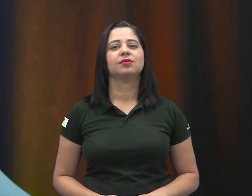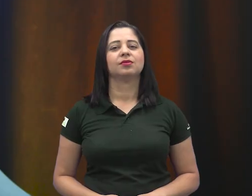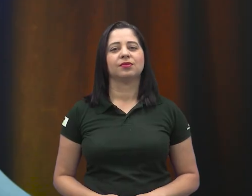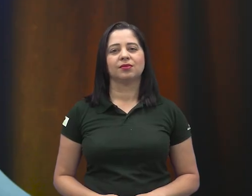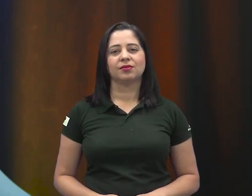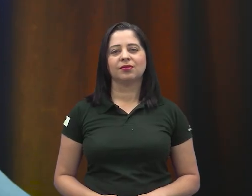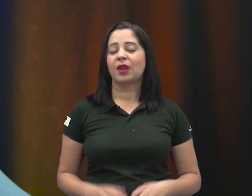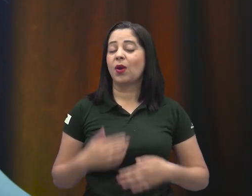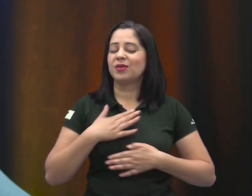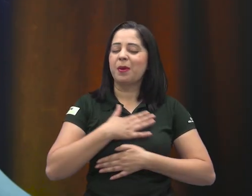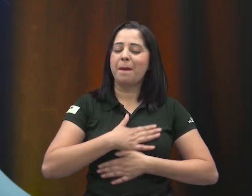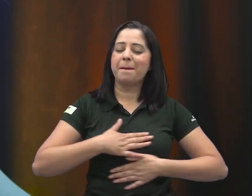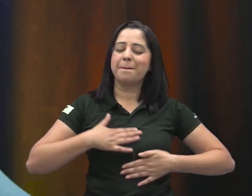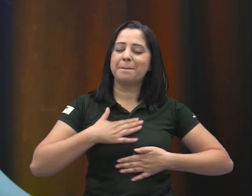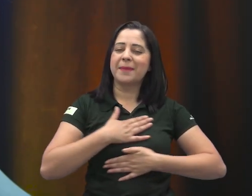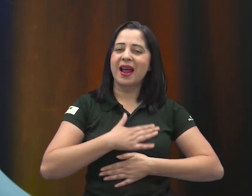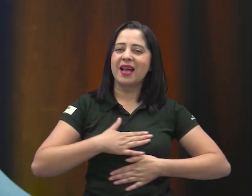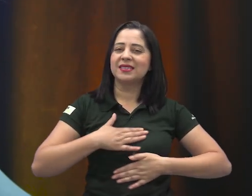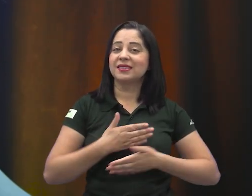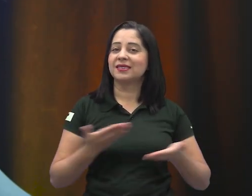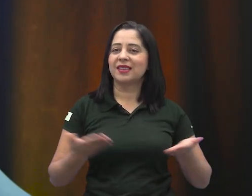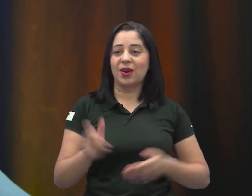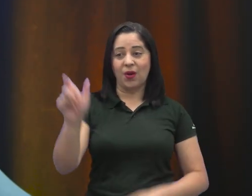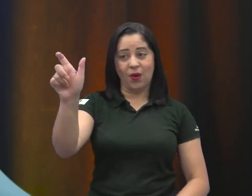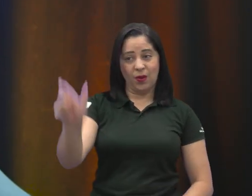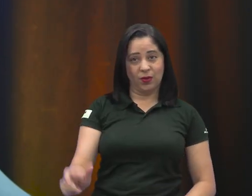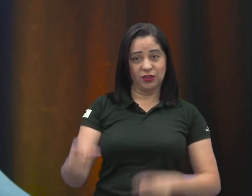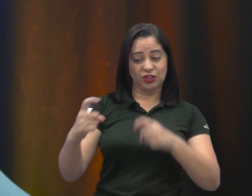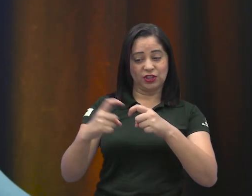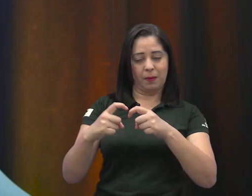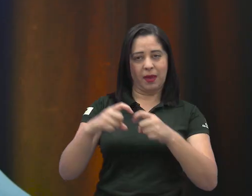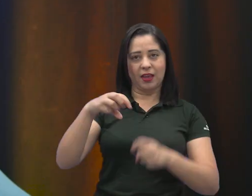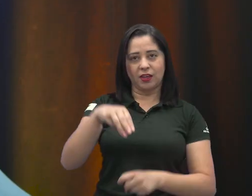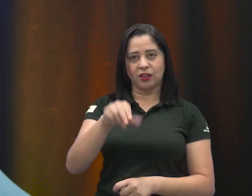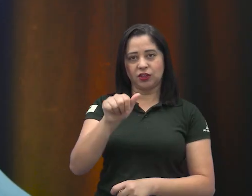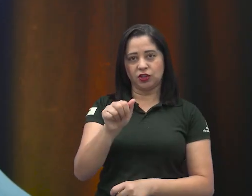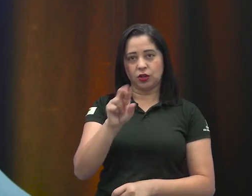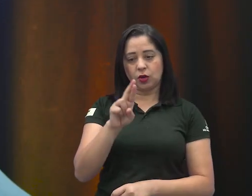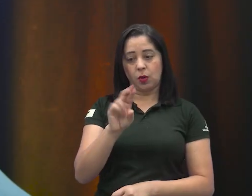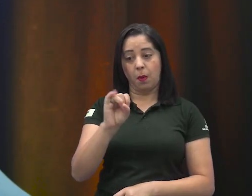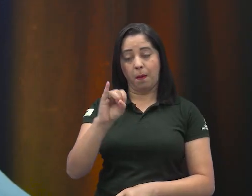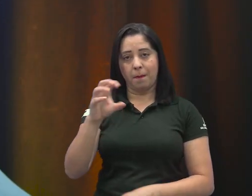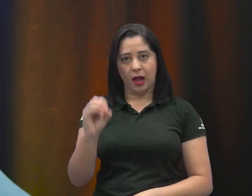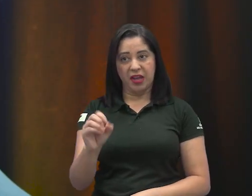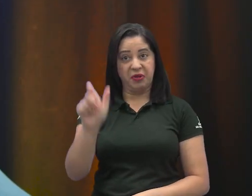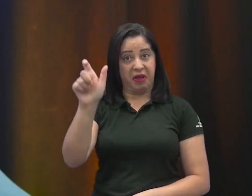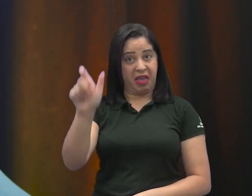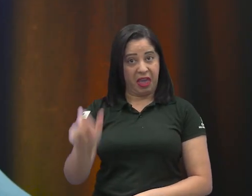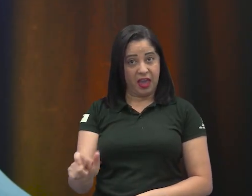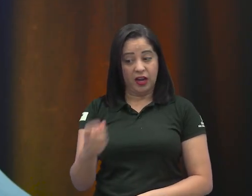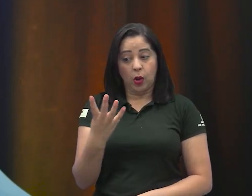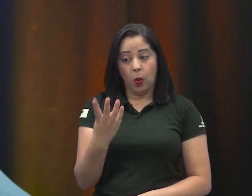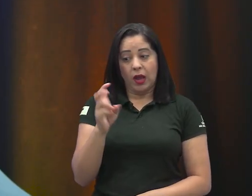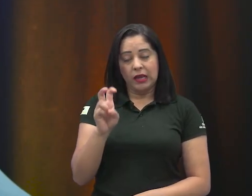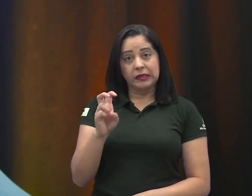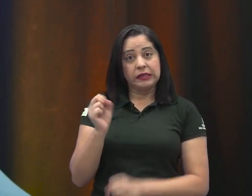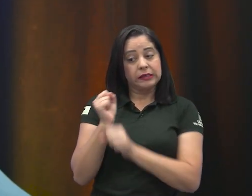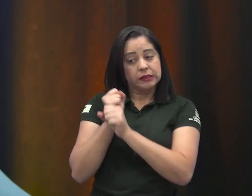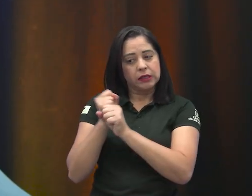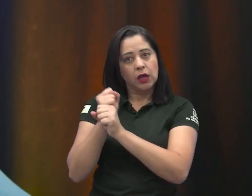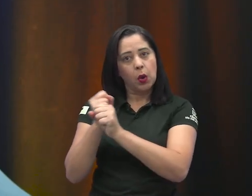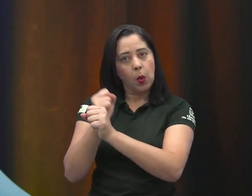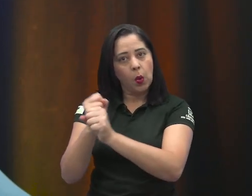É com grande satisfação que recebemos hoje o Dr. Mário Silva Jorge. Com impressionantes 45 anos